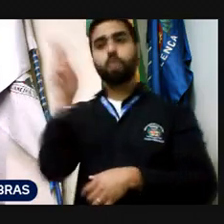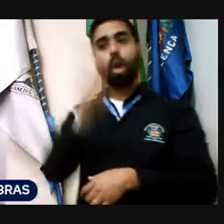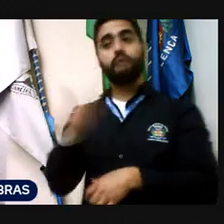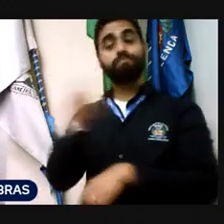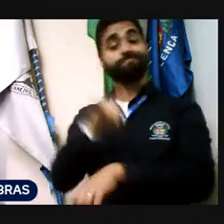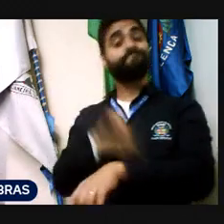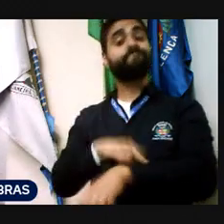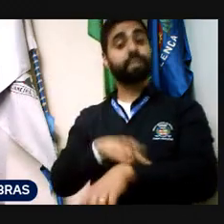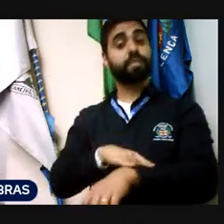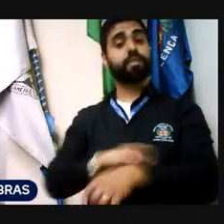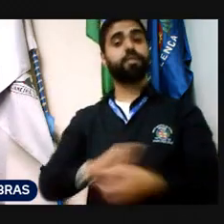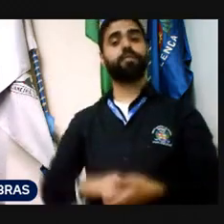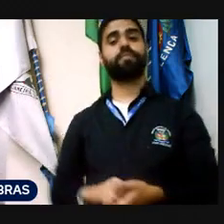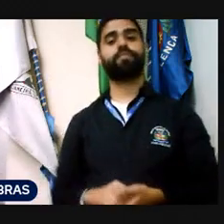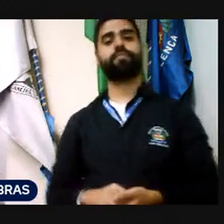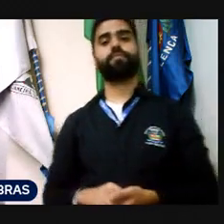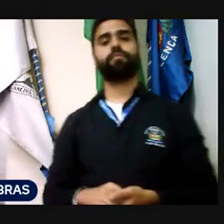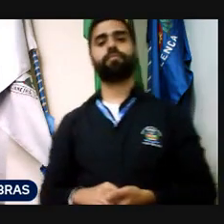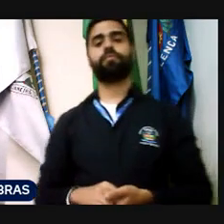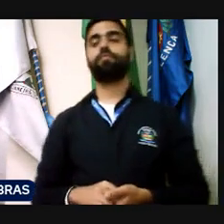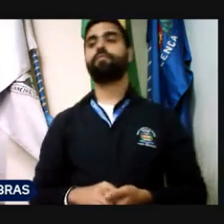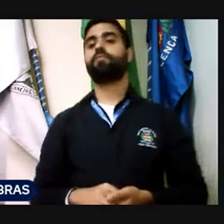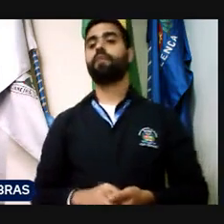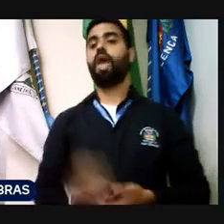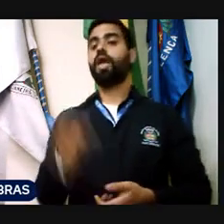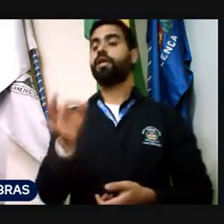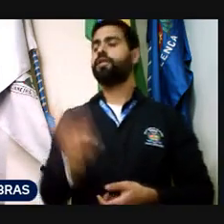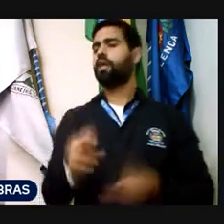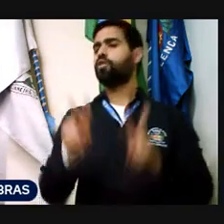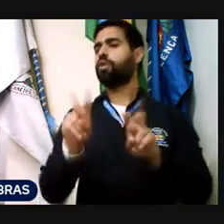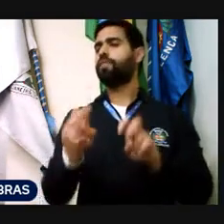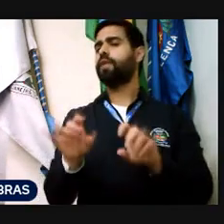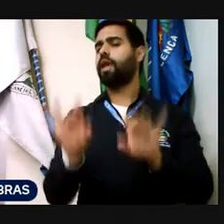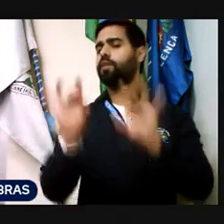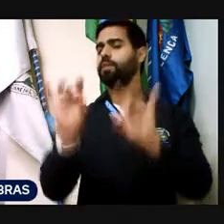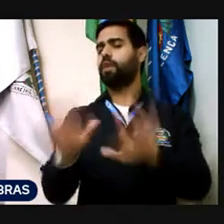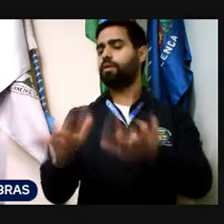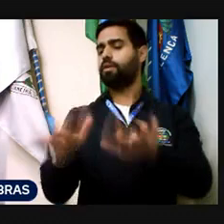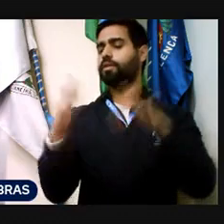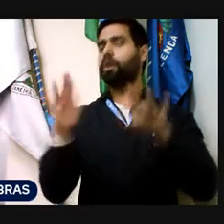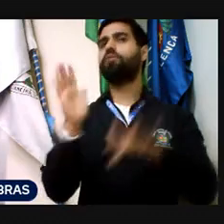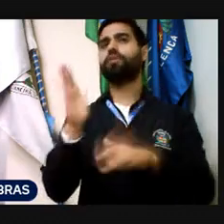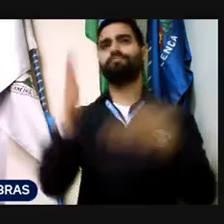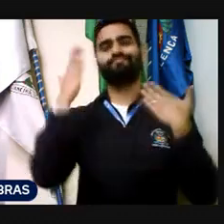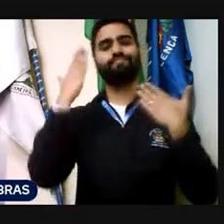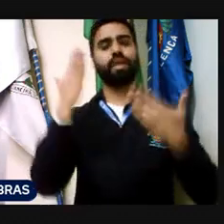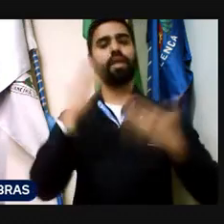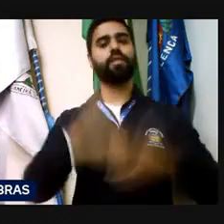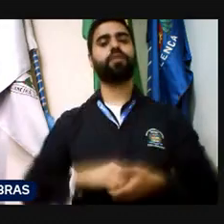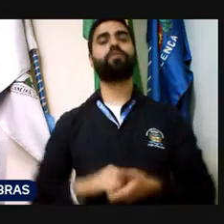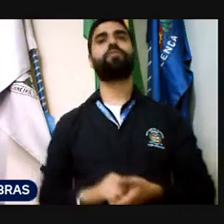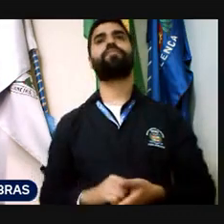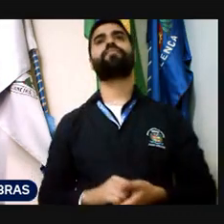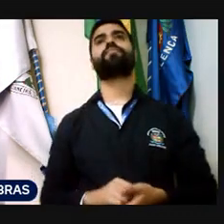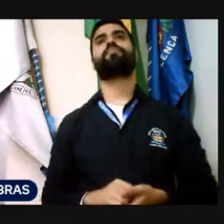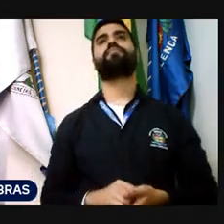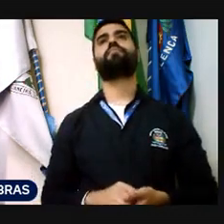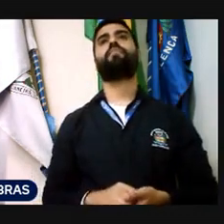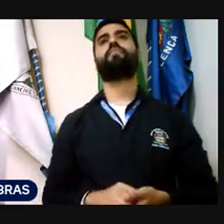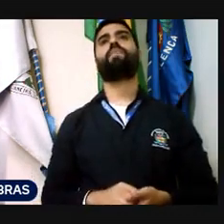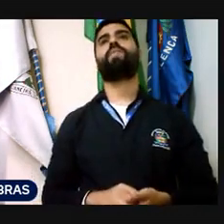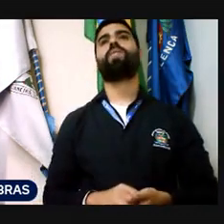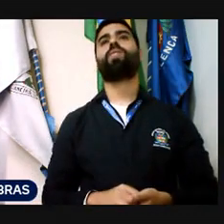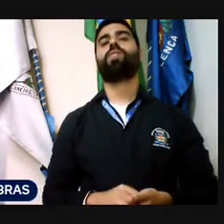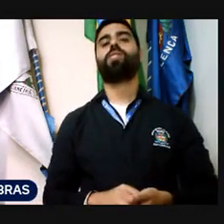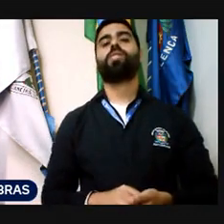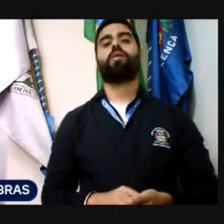bastante frequentado por toda a população. Na certeza de que o assunto merecerá especial atenção de Vossa Excelência, desde já antecipo meus agradecimentos, renovando